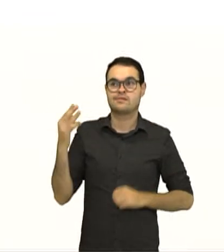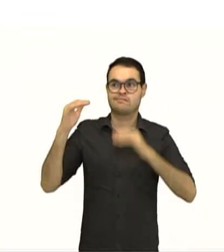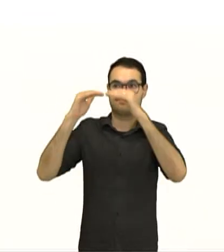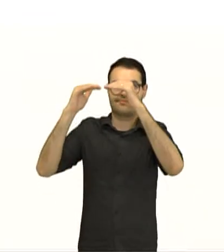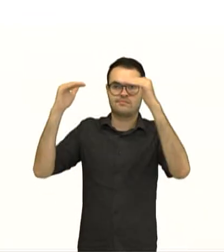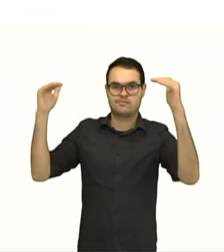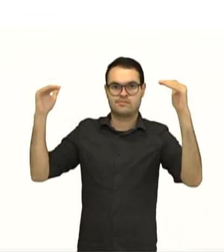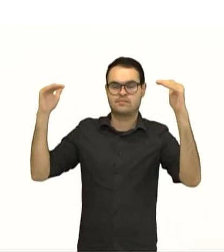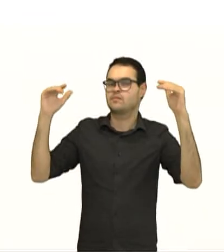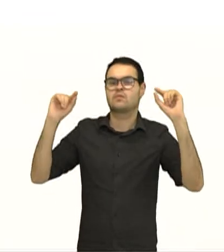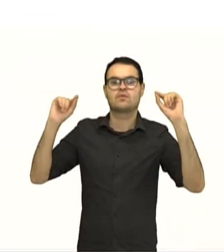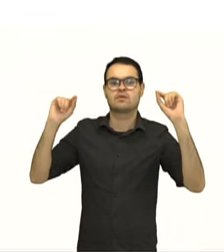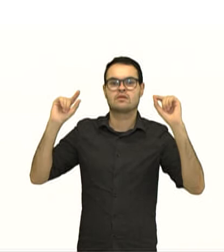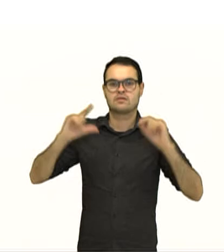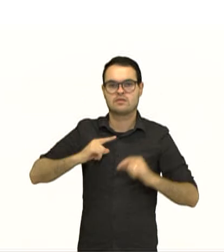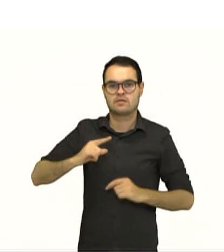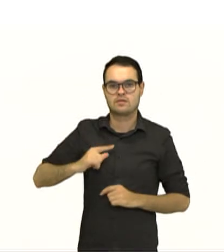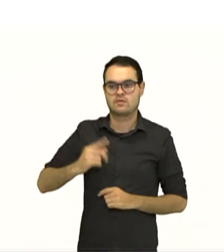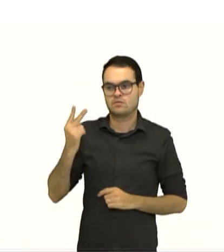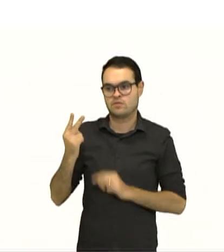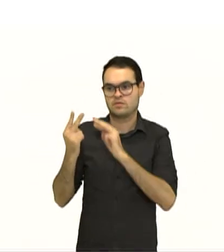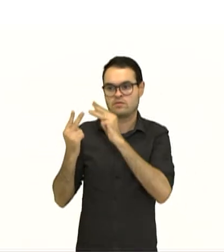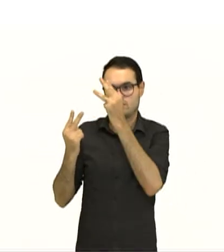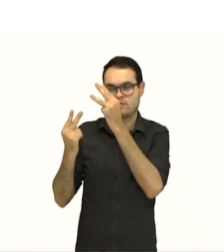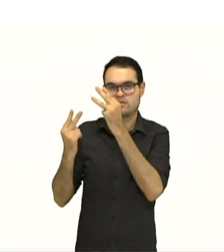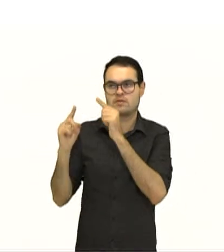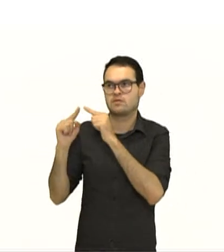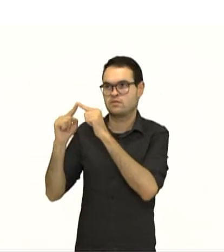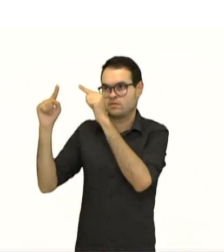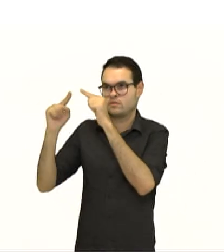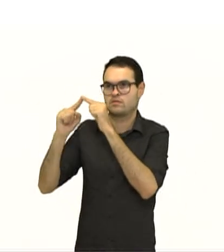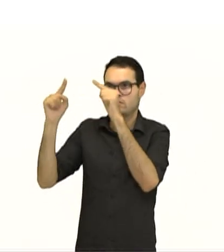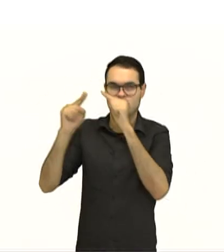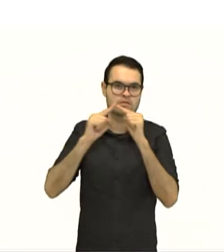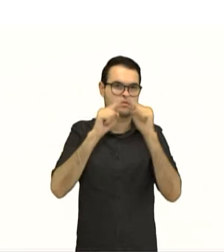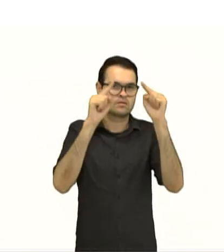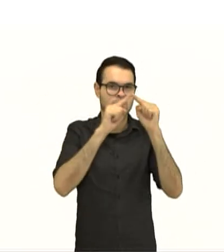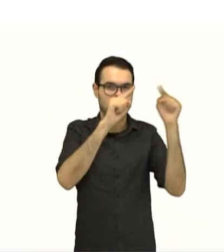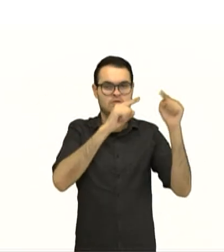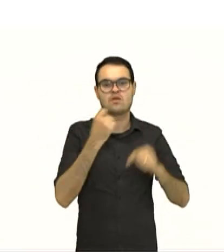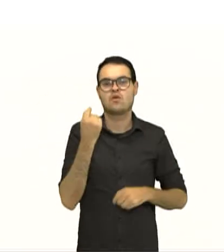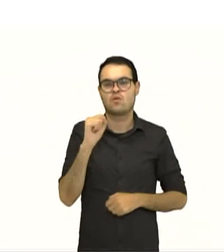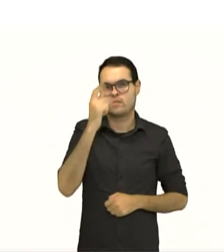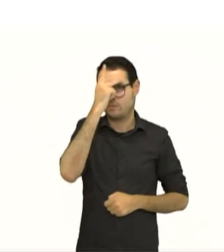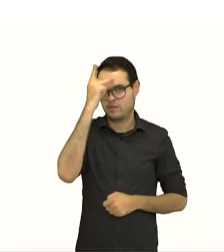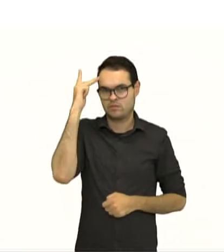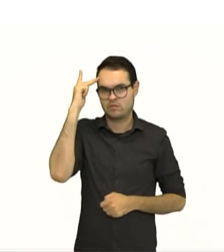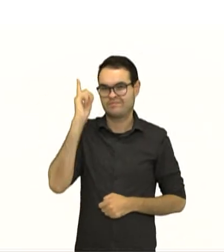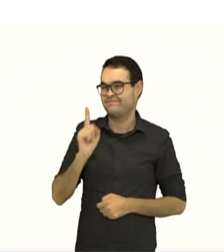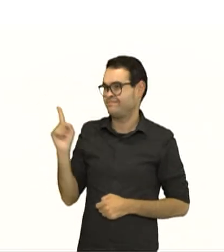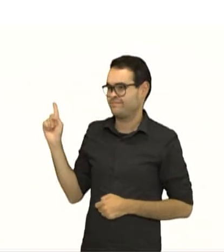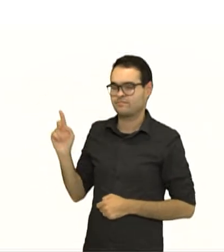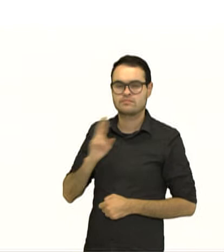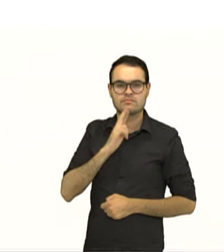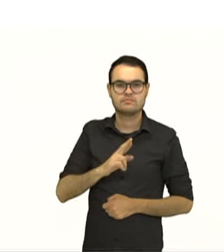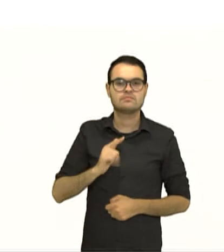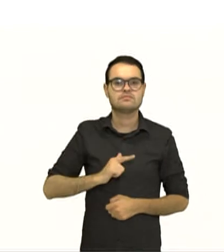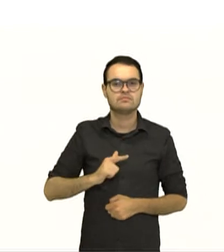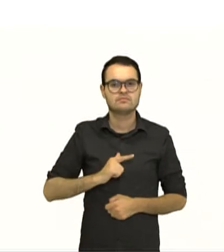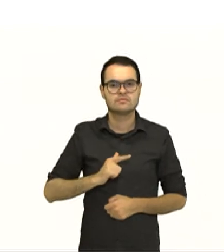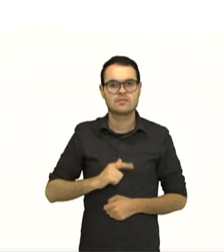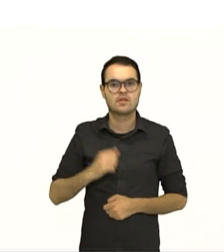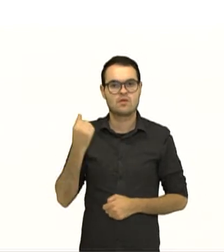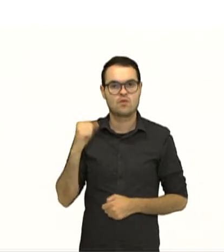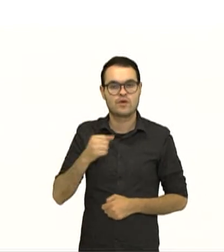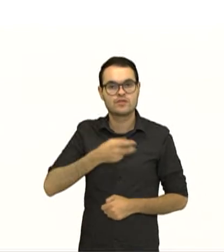a gente vai ter o quê? 2 elevado ao cubo, que vai dar 8 pessoas, certo? Então, aqui está a resposta. Ó. Eu tenho 8